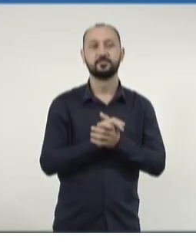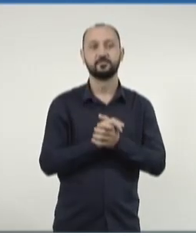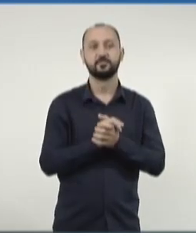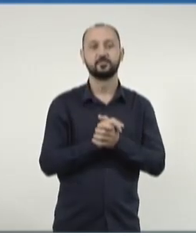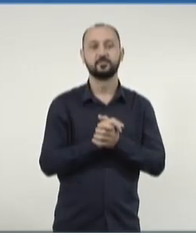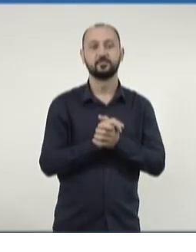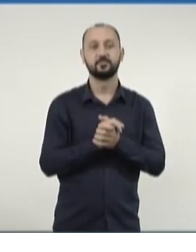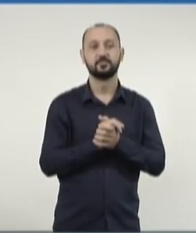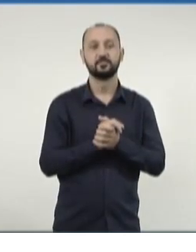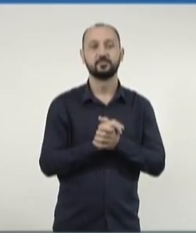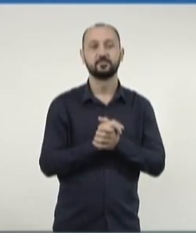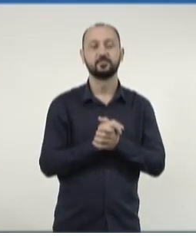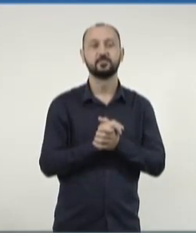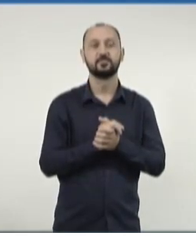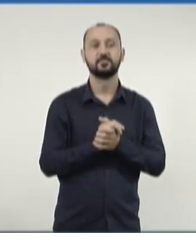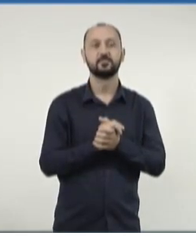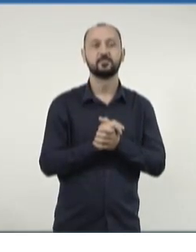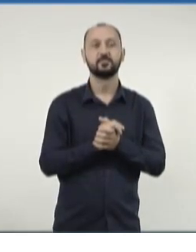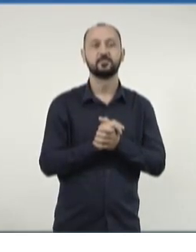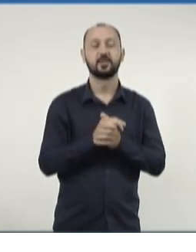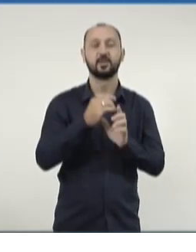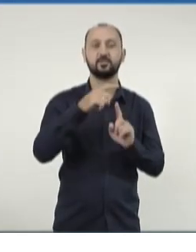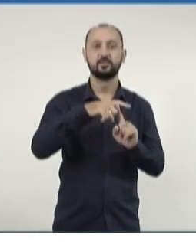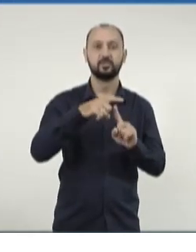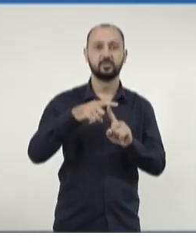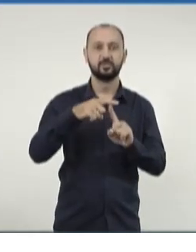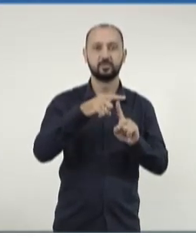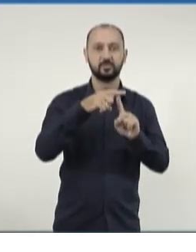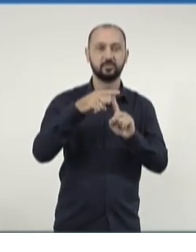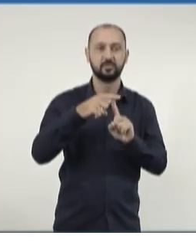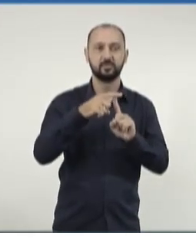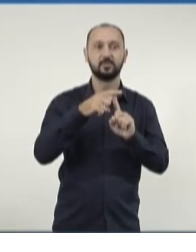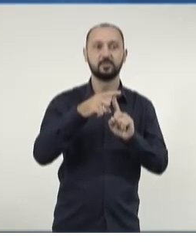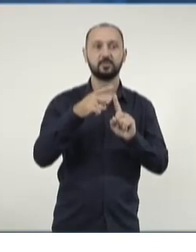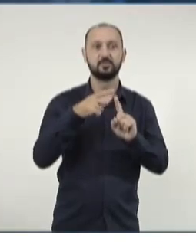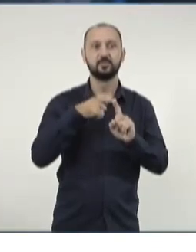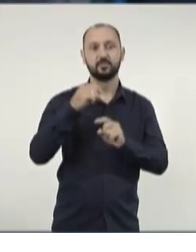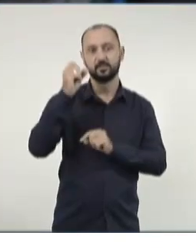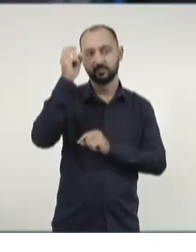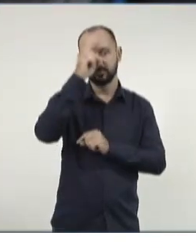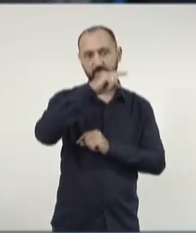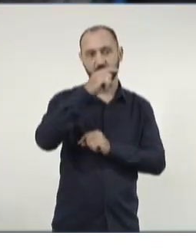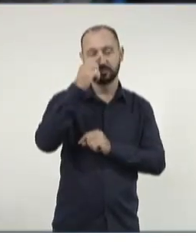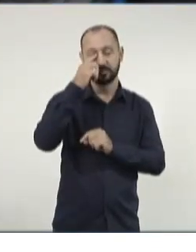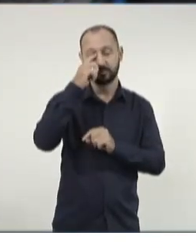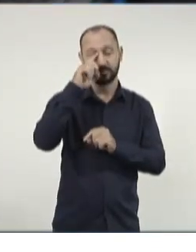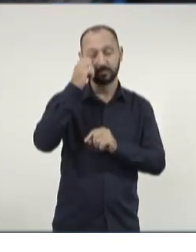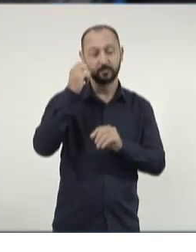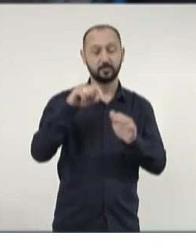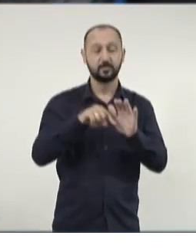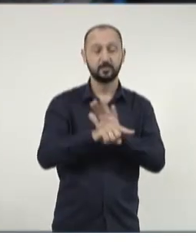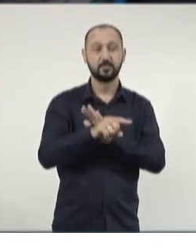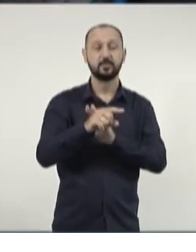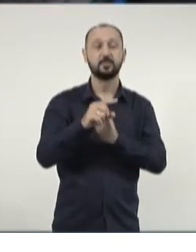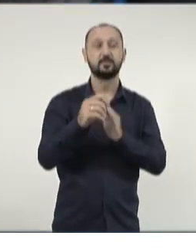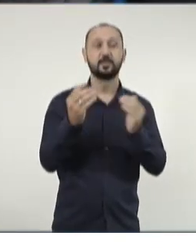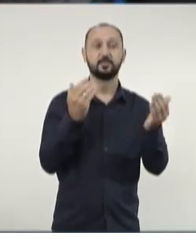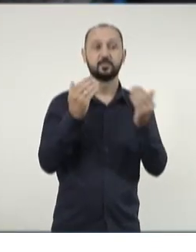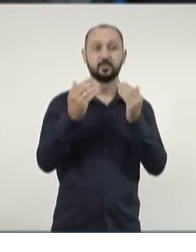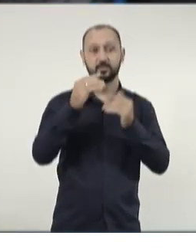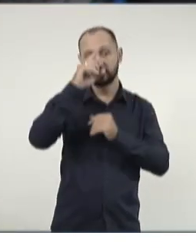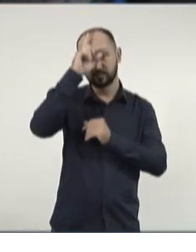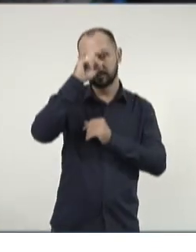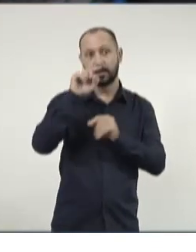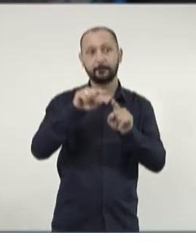a questão. A psicologia teve uma certa dificuldade de adentrar o campo da psicologia hospitalar,